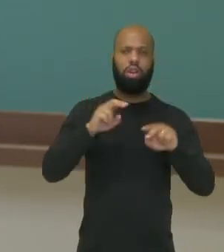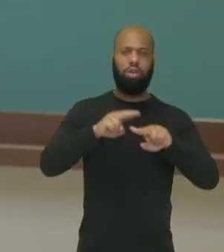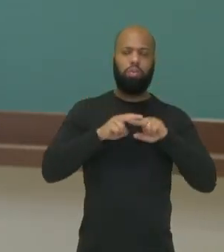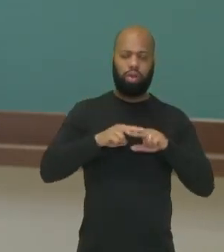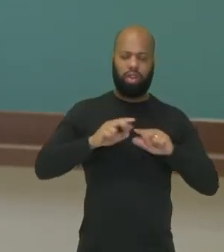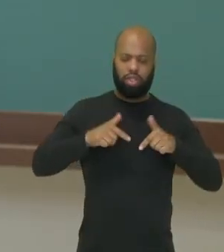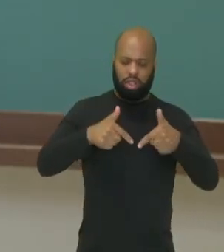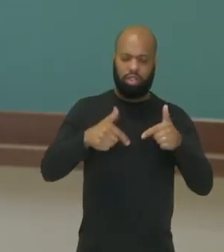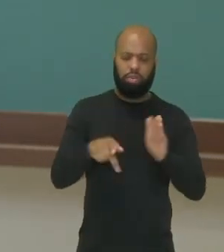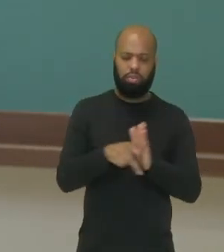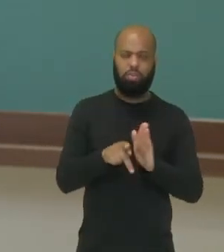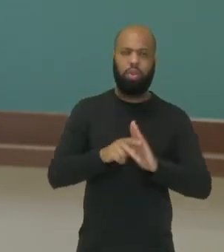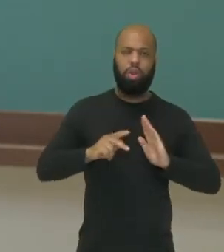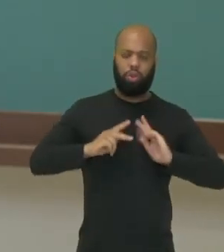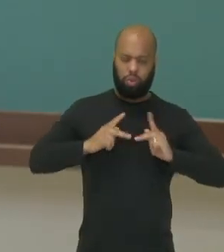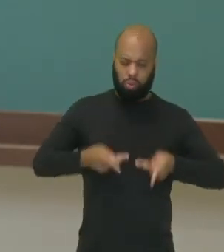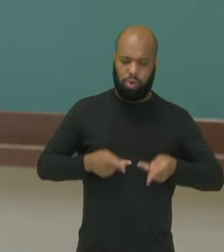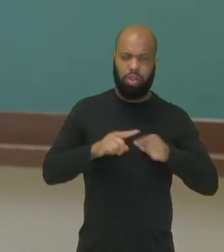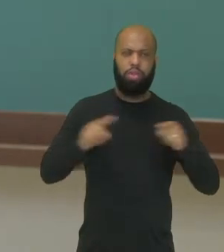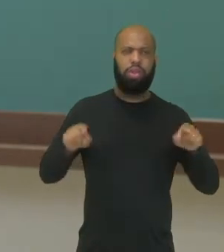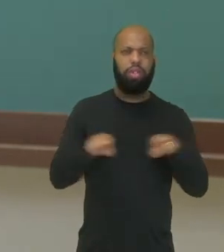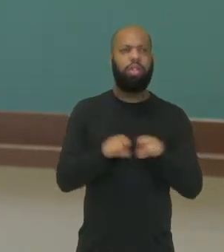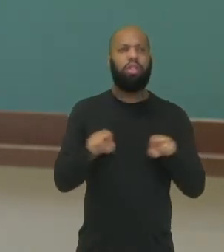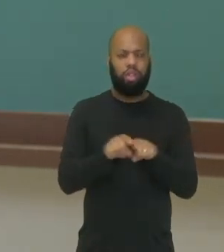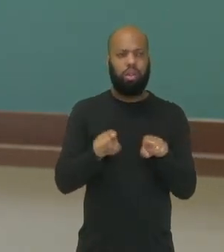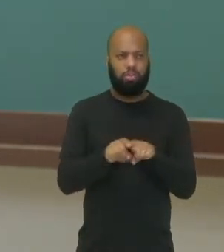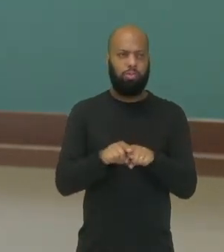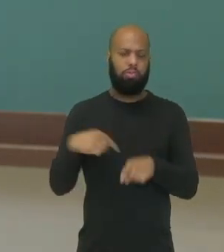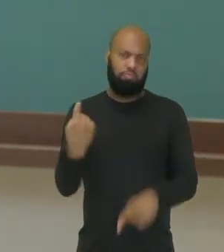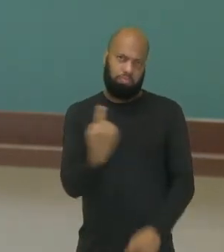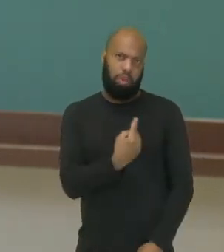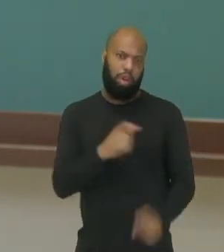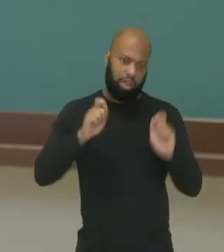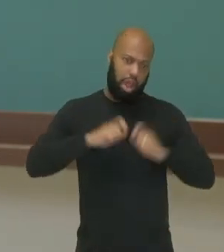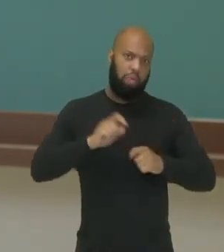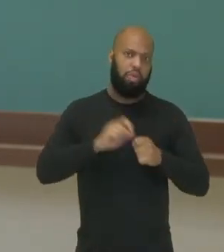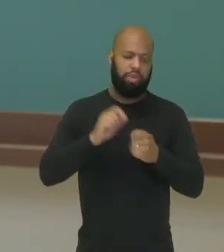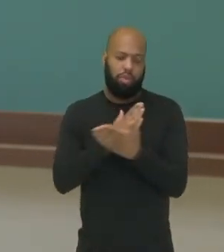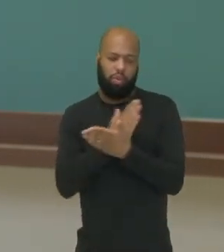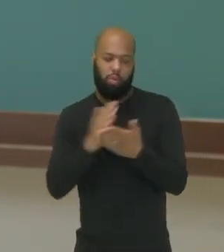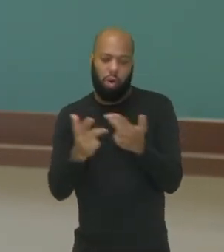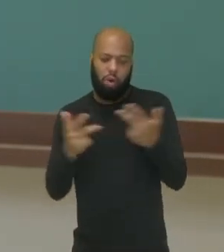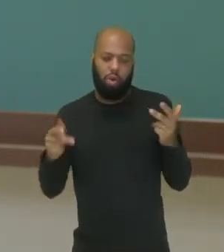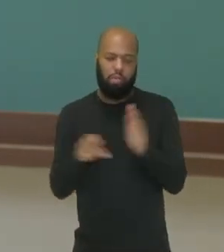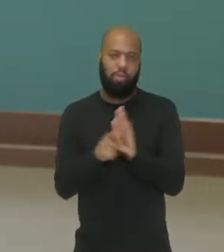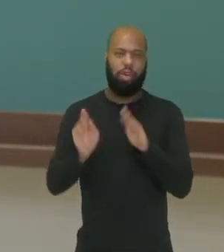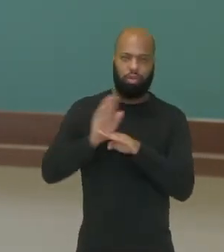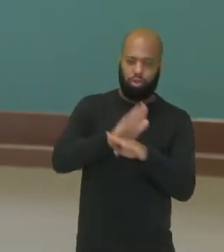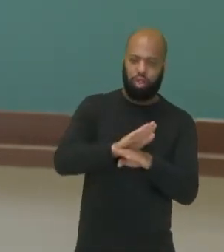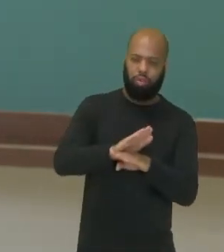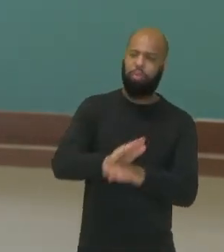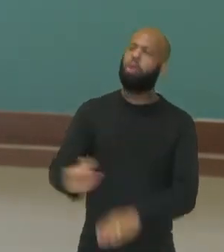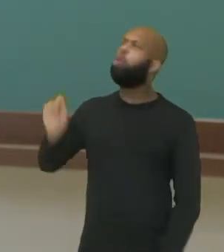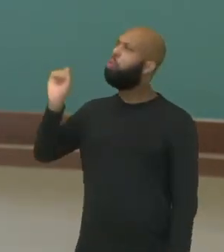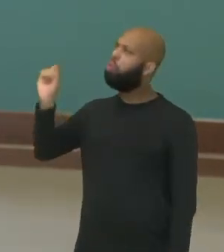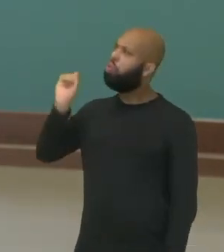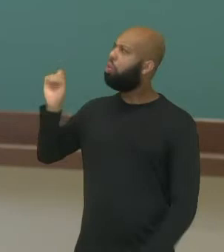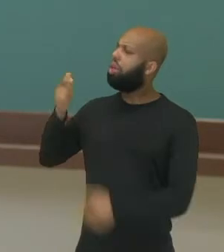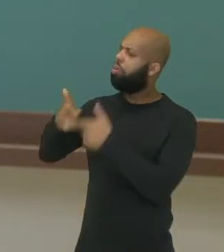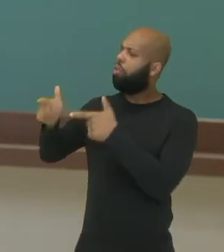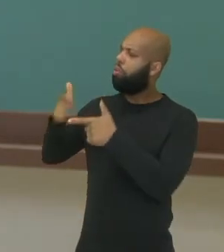devemos fazer a nossa parte. Muito bem. Mas o que são, professora, os problemas ambientais? Do que se